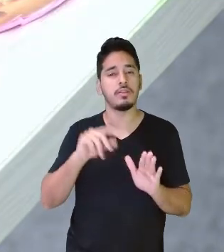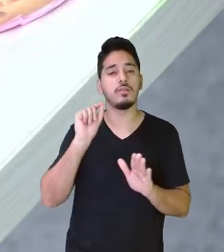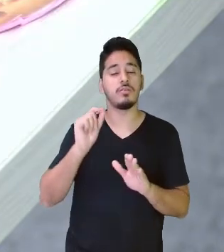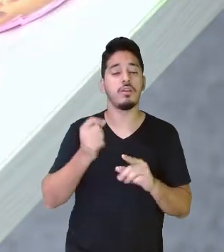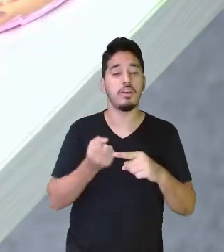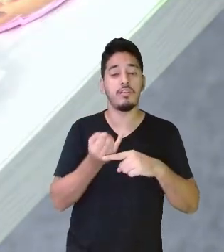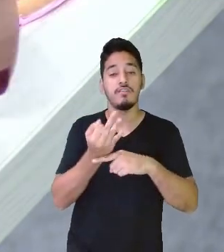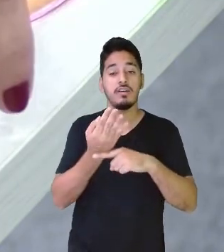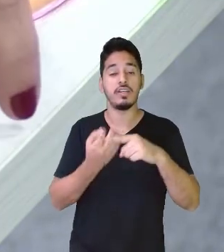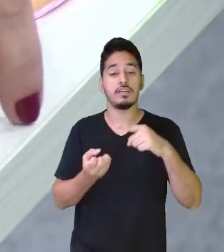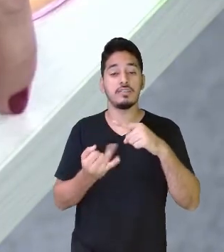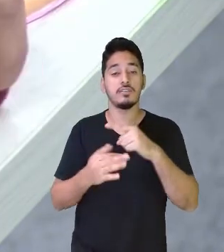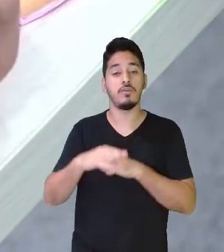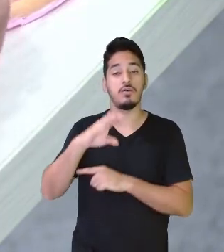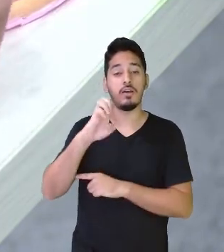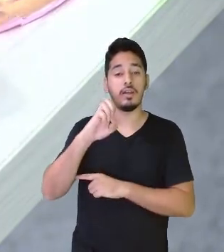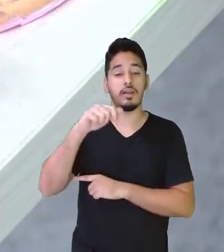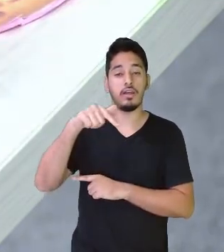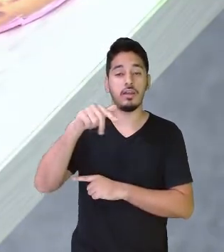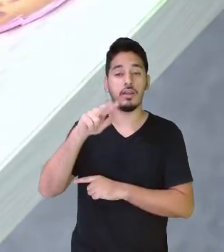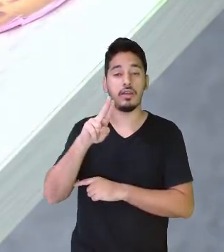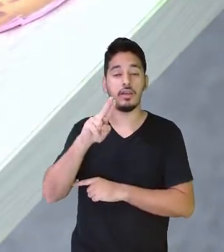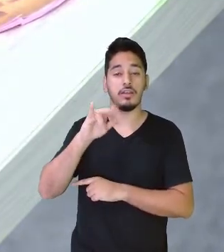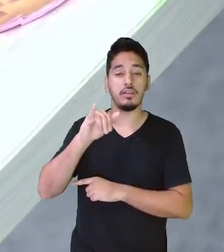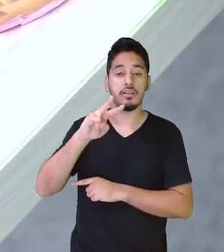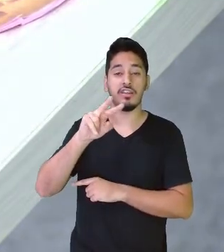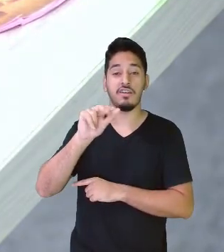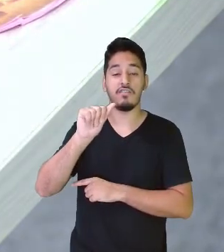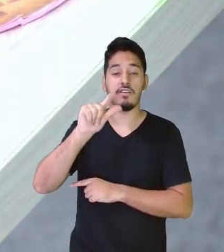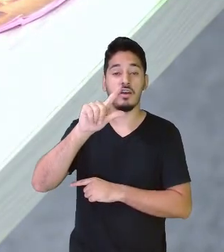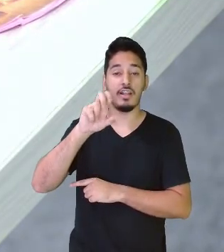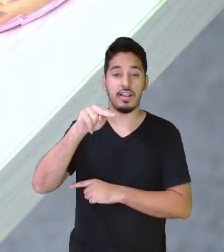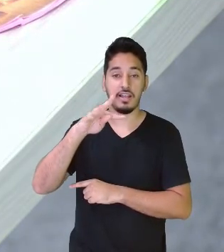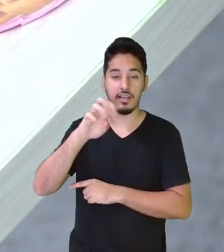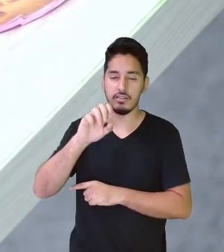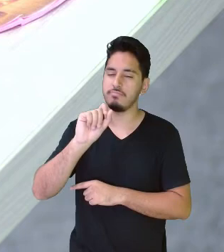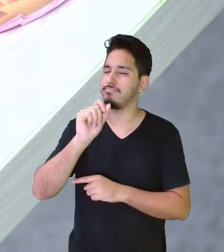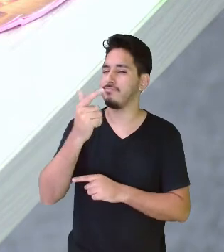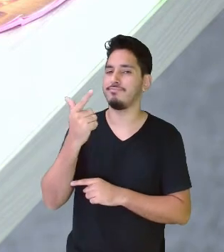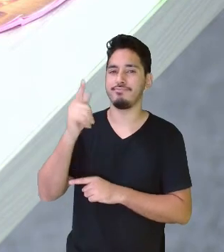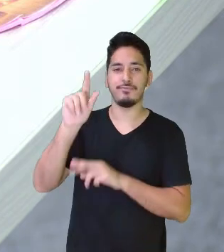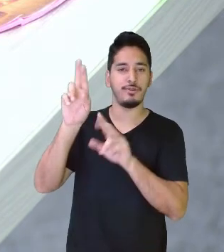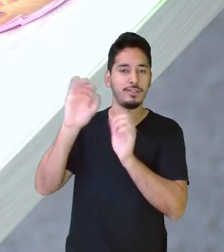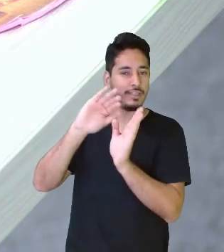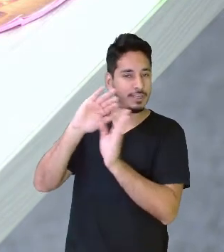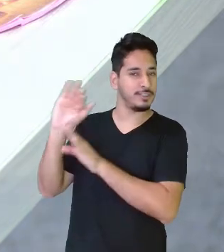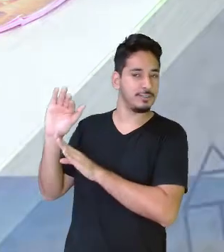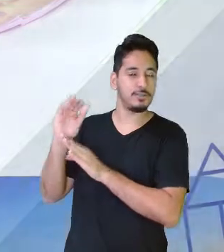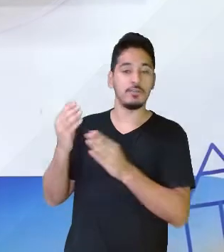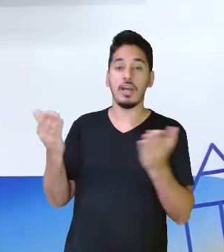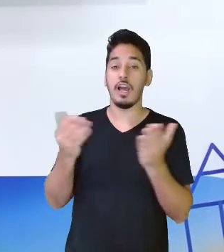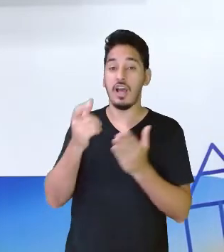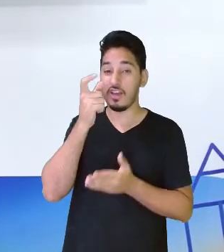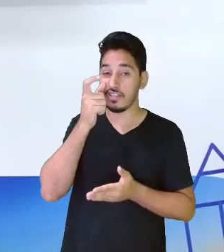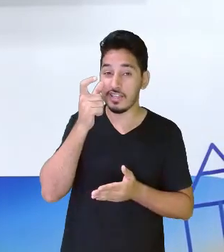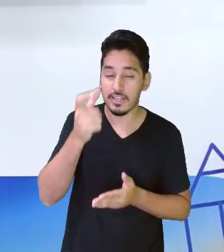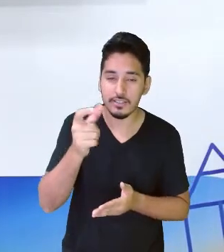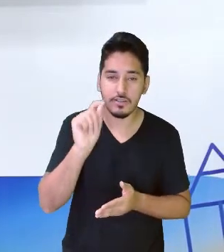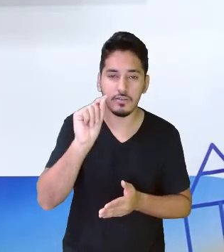fração equivalente, mas aí é outro papo. O que interessa hoje é a gente